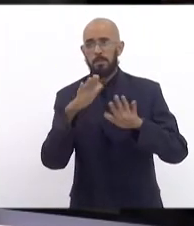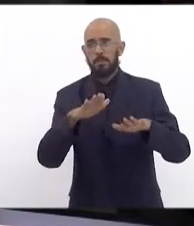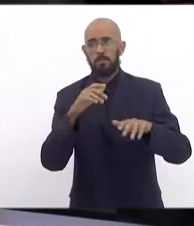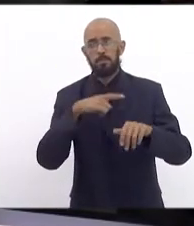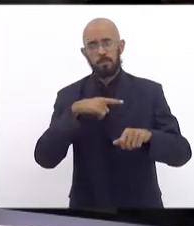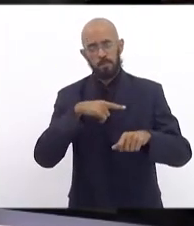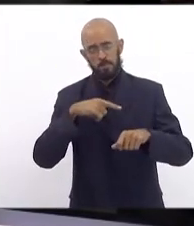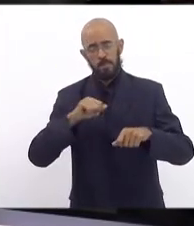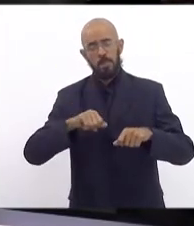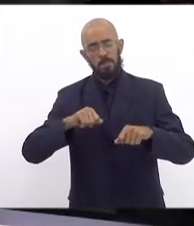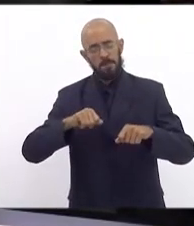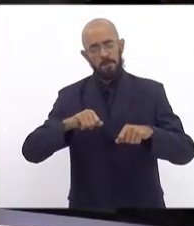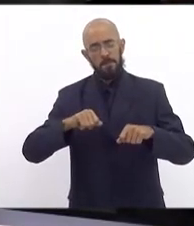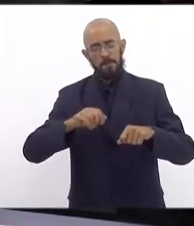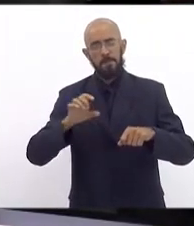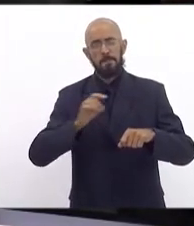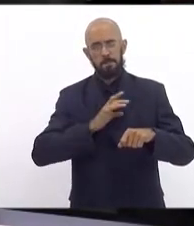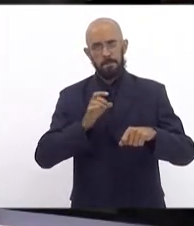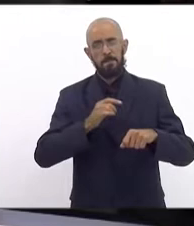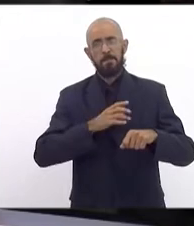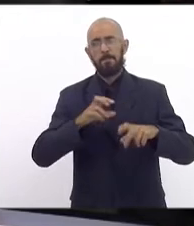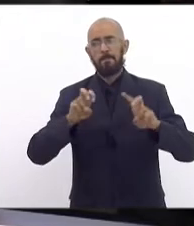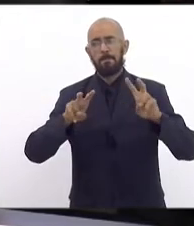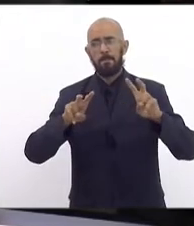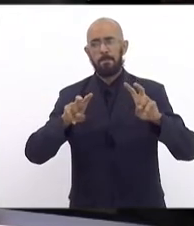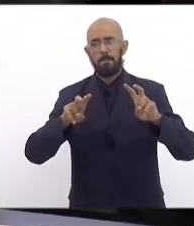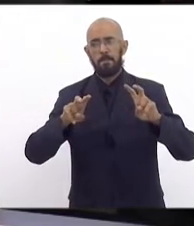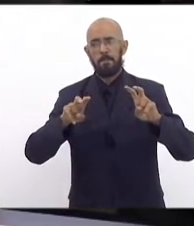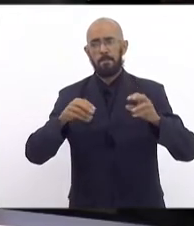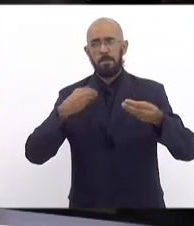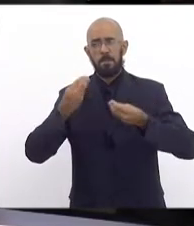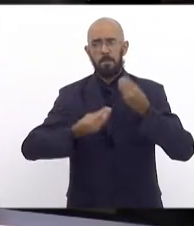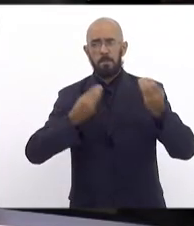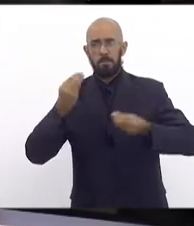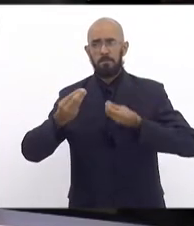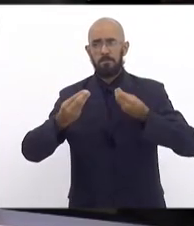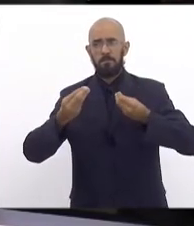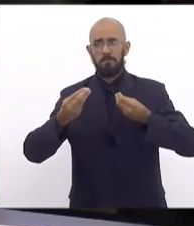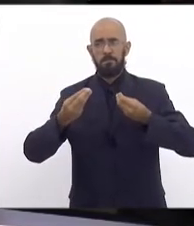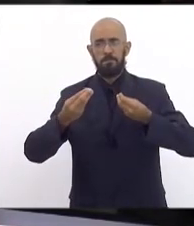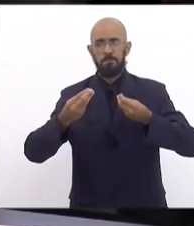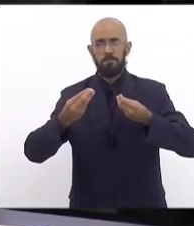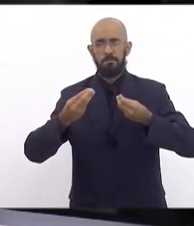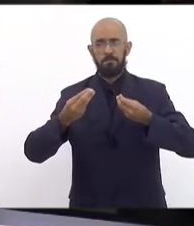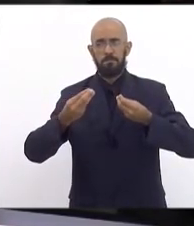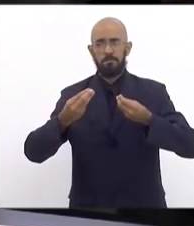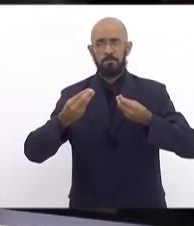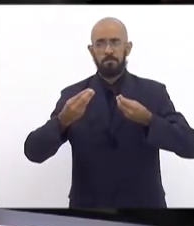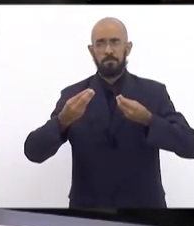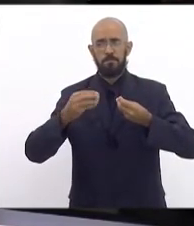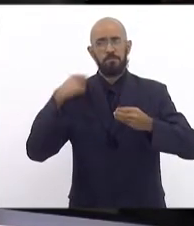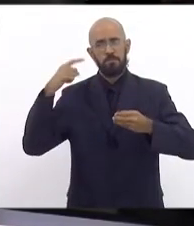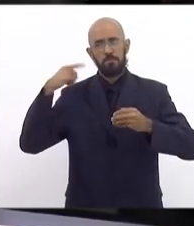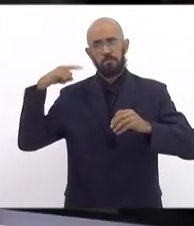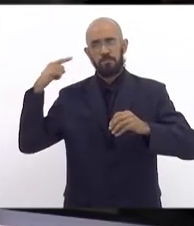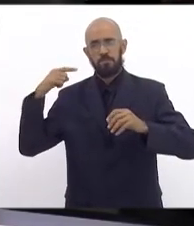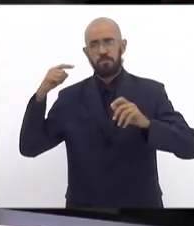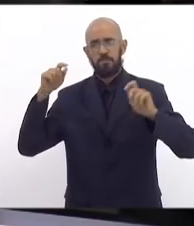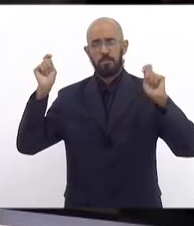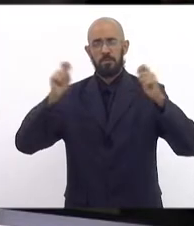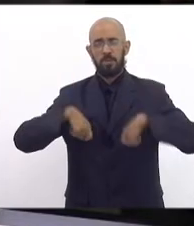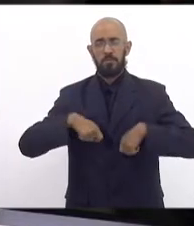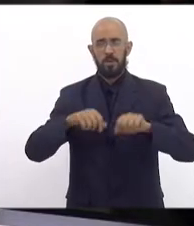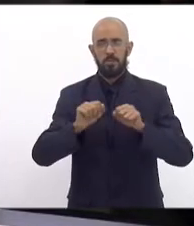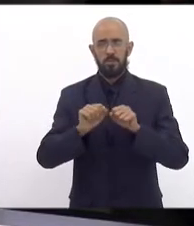com essa ressalva De quanto os advogados São a e capazes e